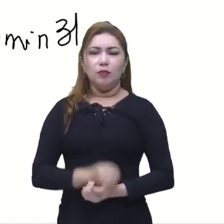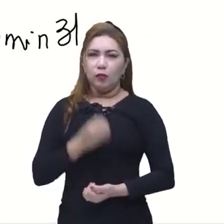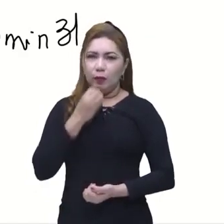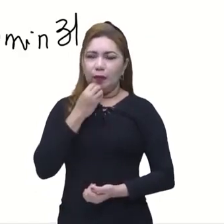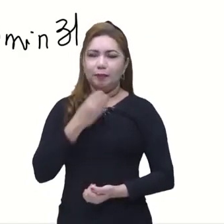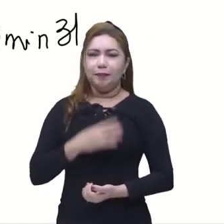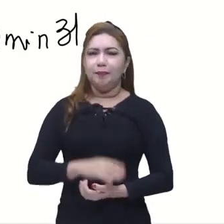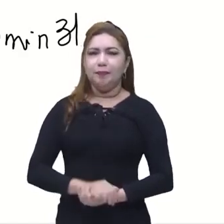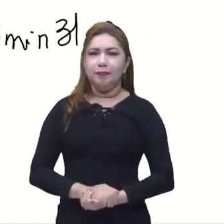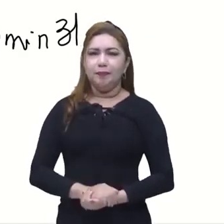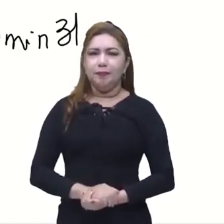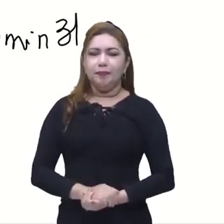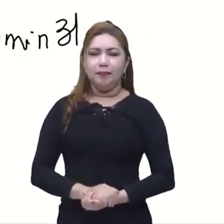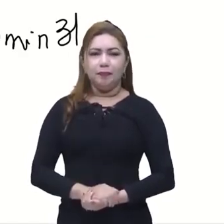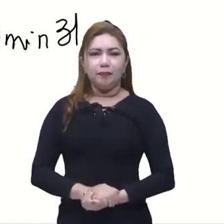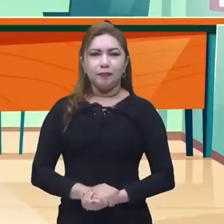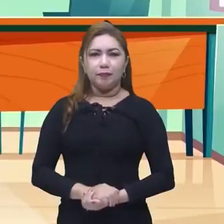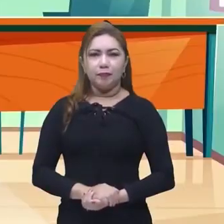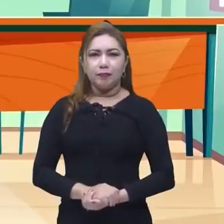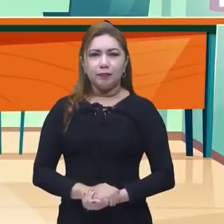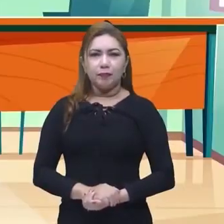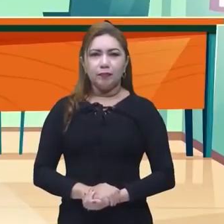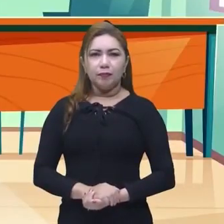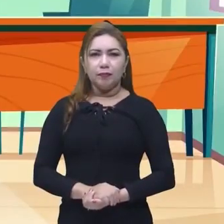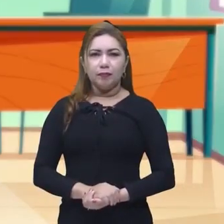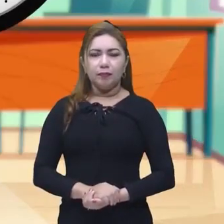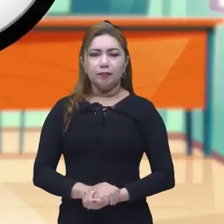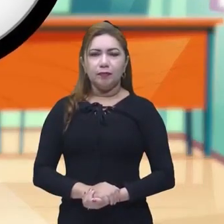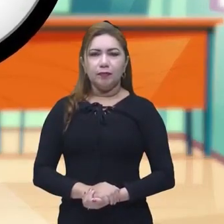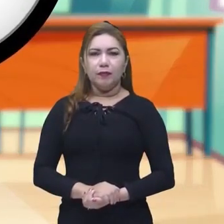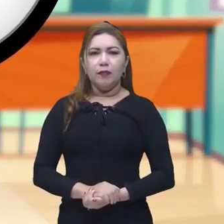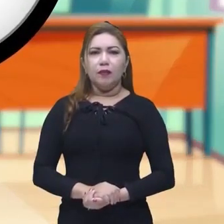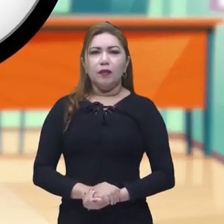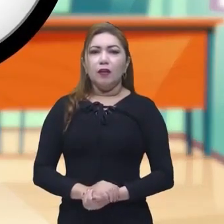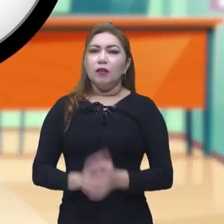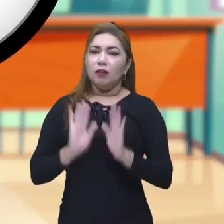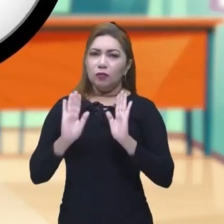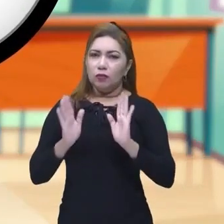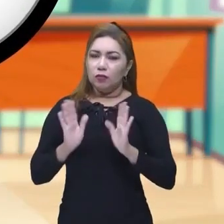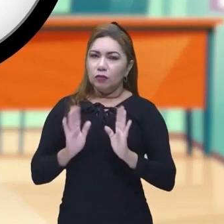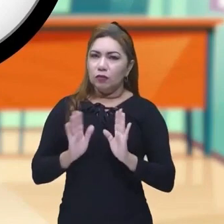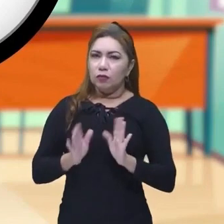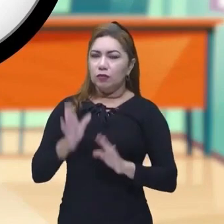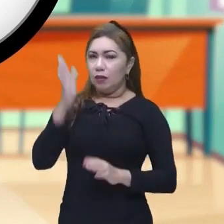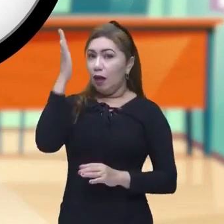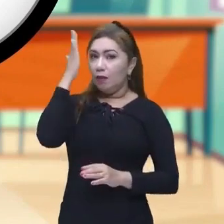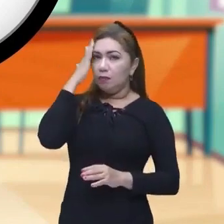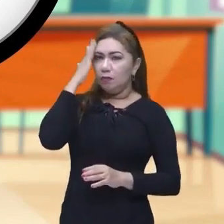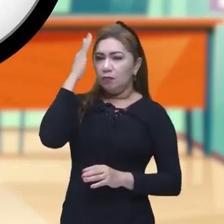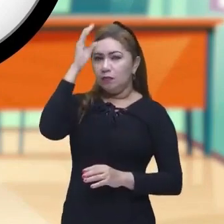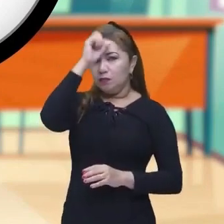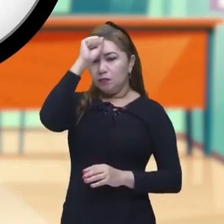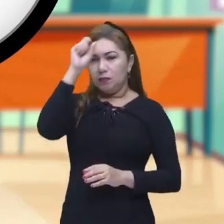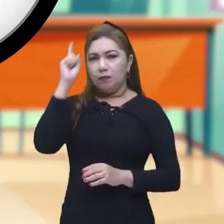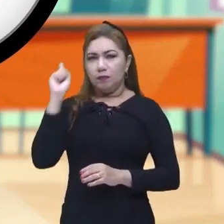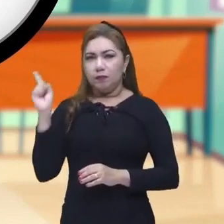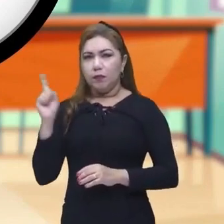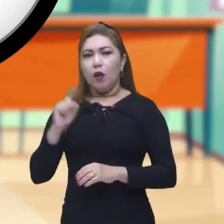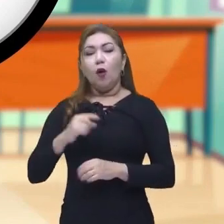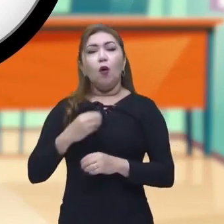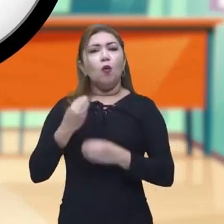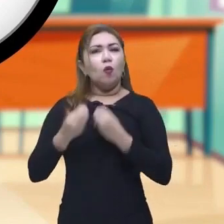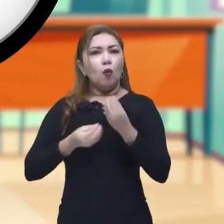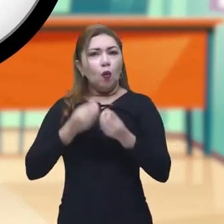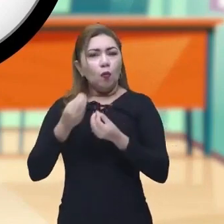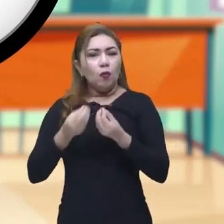Aqui comigo. Bom, então nós acabamos de ver como é que funciona a questão do relógio, tá certo? Ensinei para você aí que o